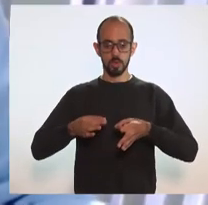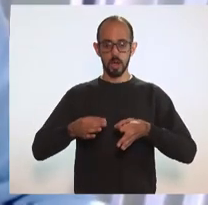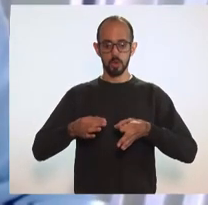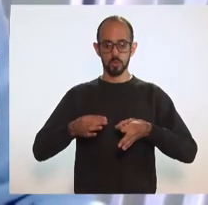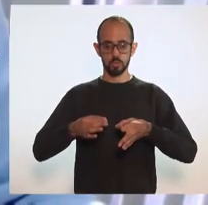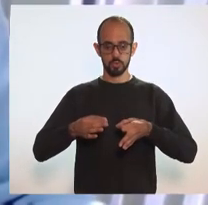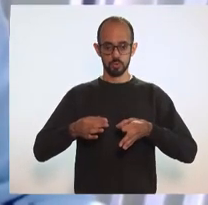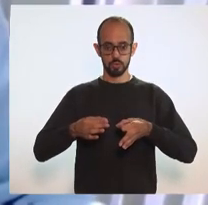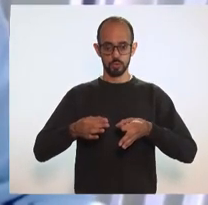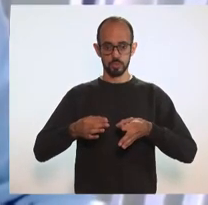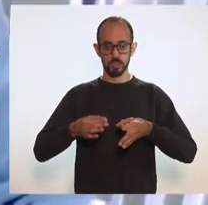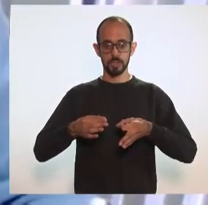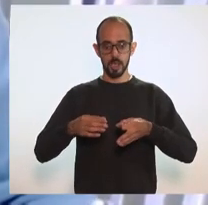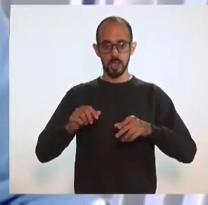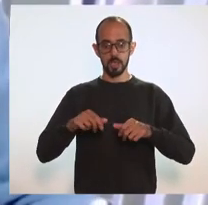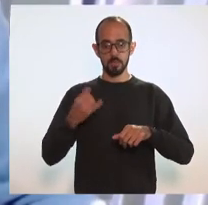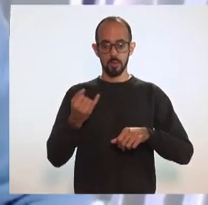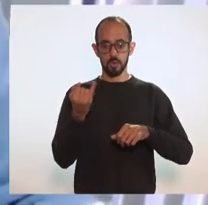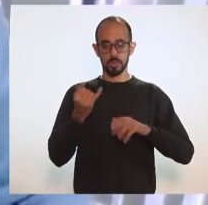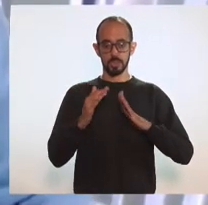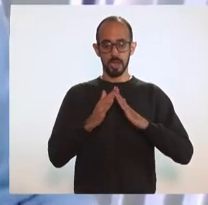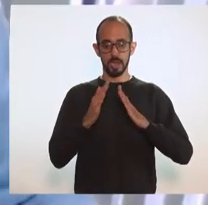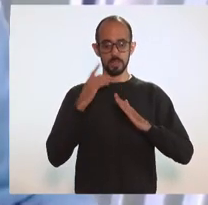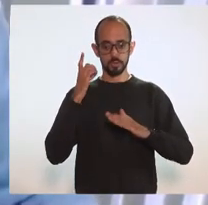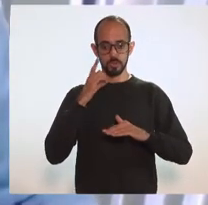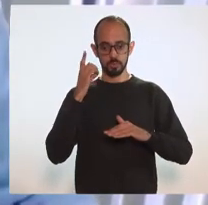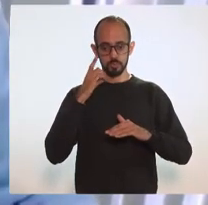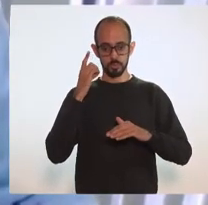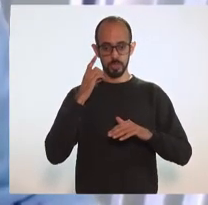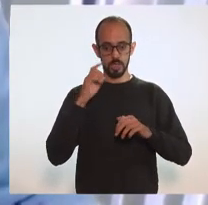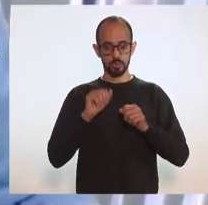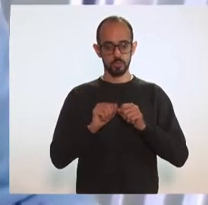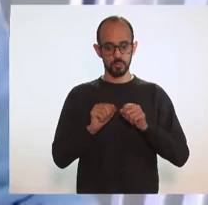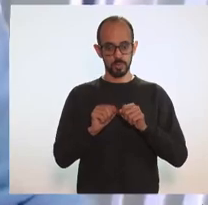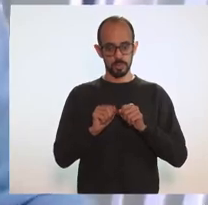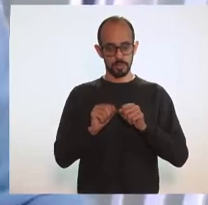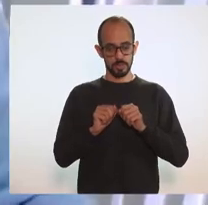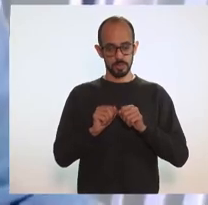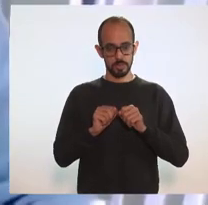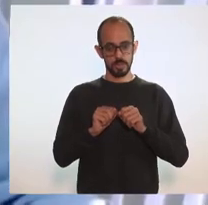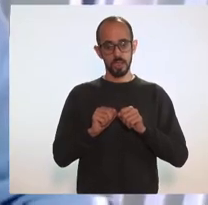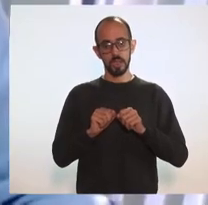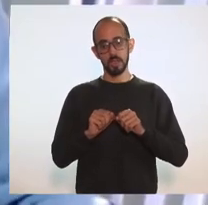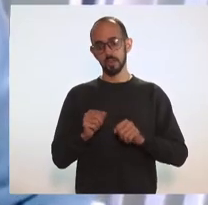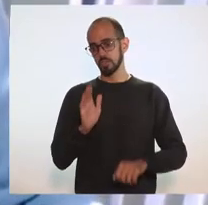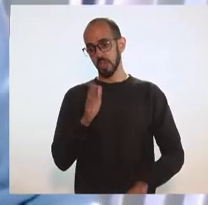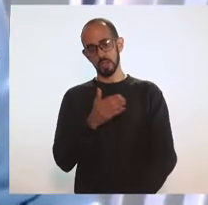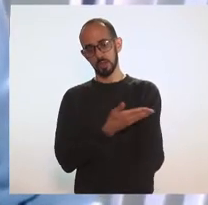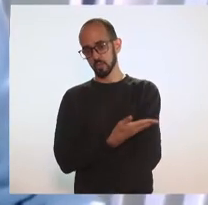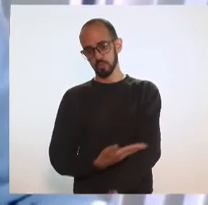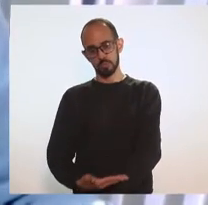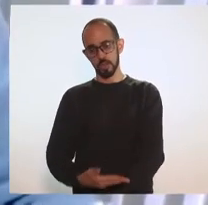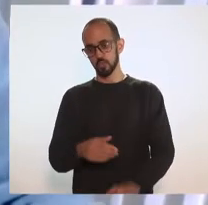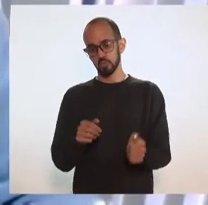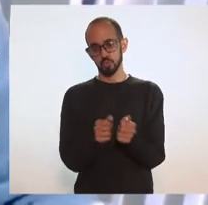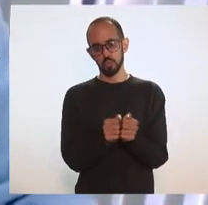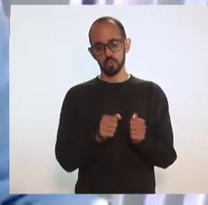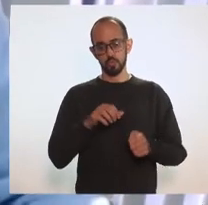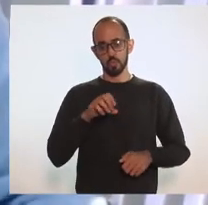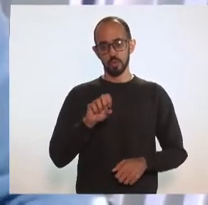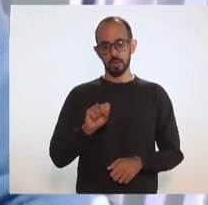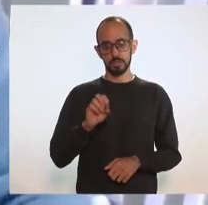importância de que alerj pudesse recorrer a um só e acontecer inclusive como costuma acontecer junto ao Supremo Tribunal Federal